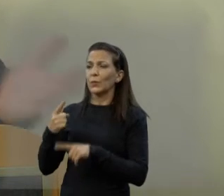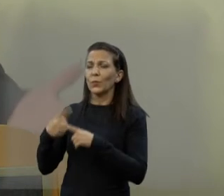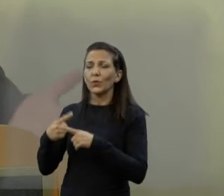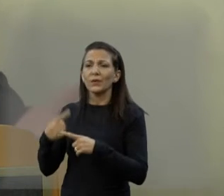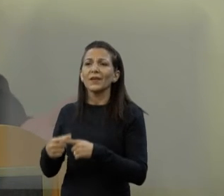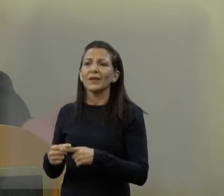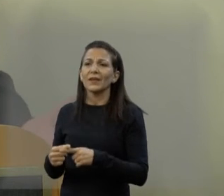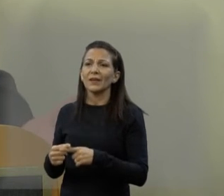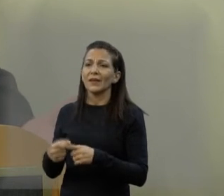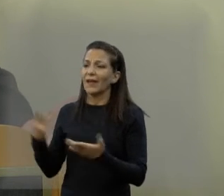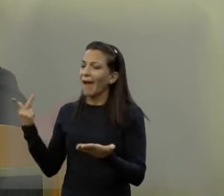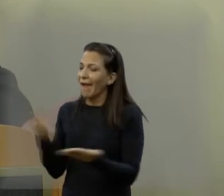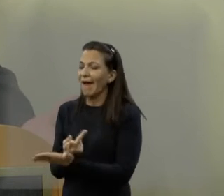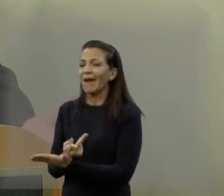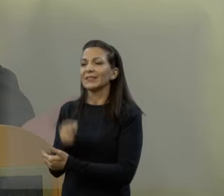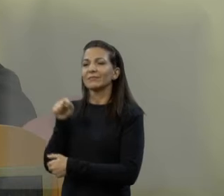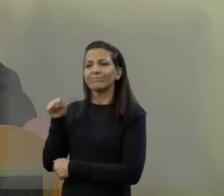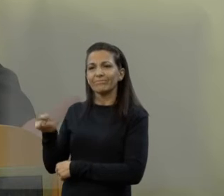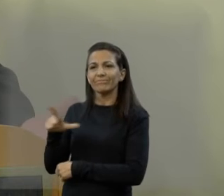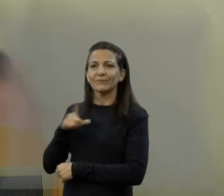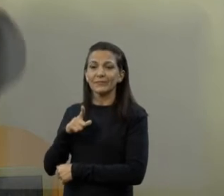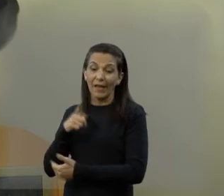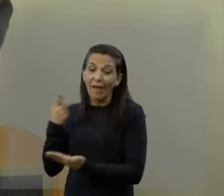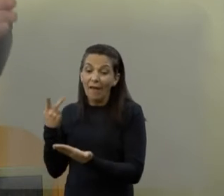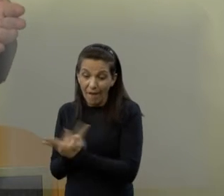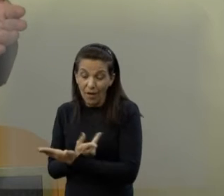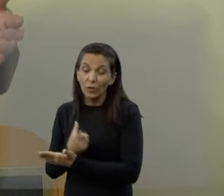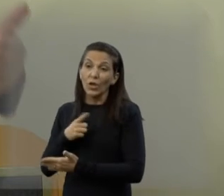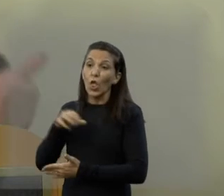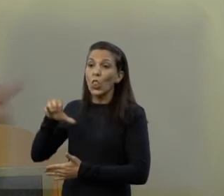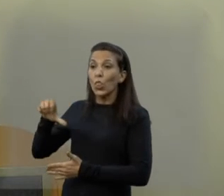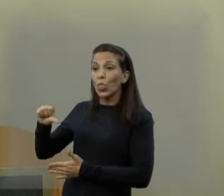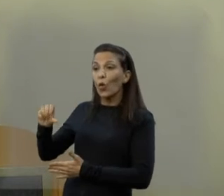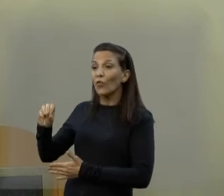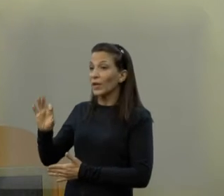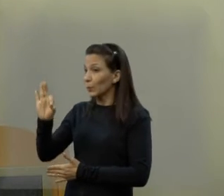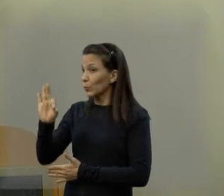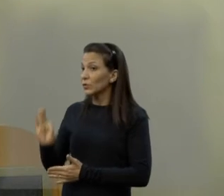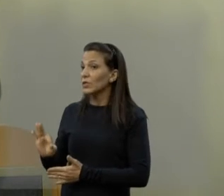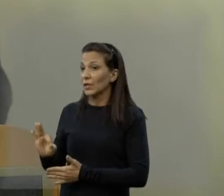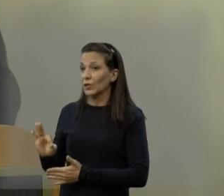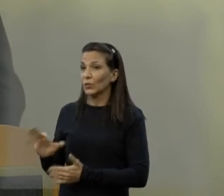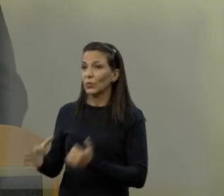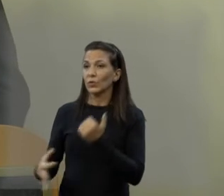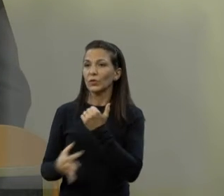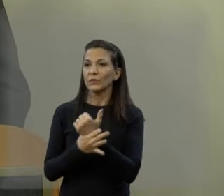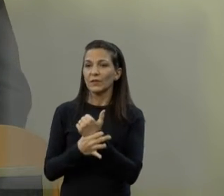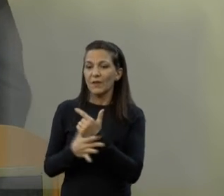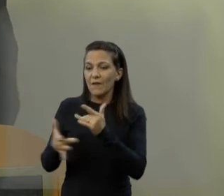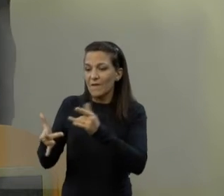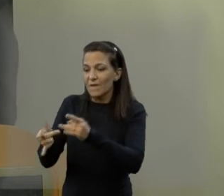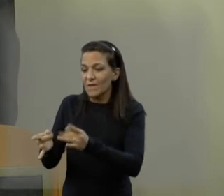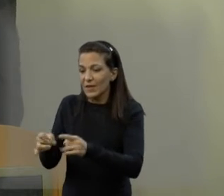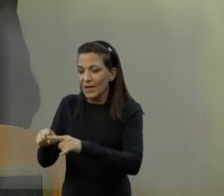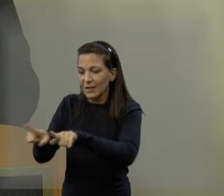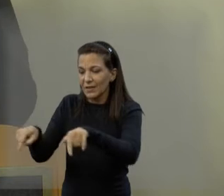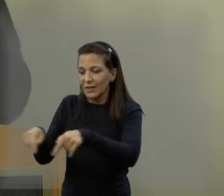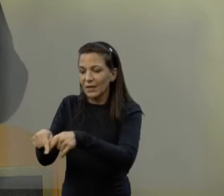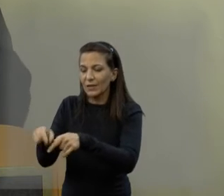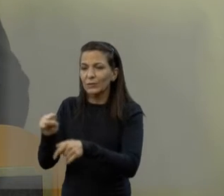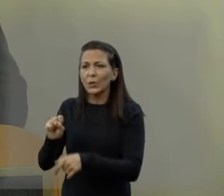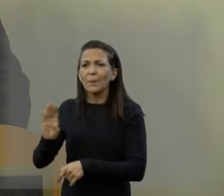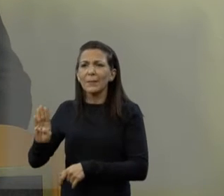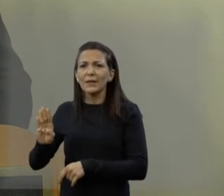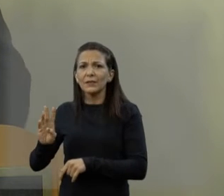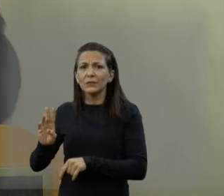oitenta por cento está em regular então tem o erro 90 a gente vai defender aqui um comércio clandestino de túmulo no São Bento